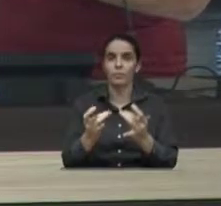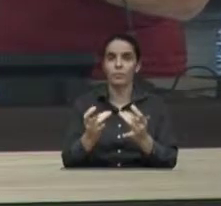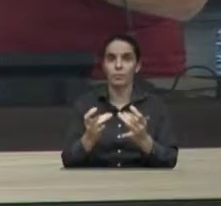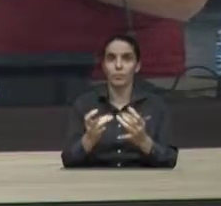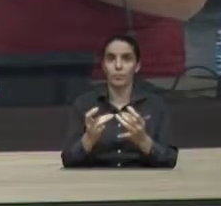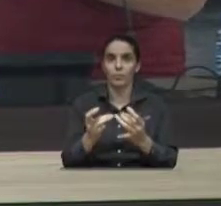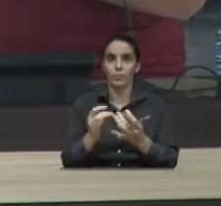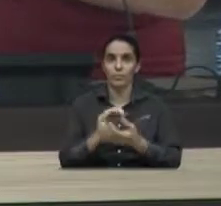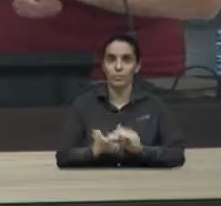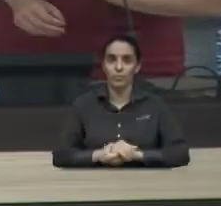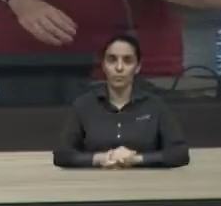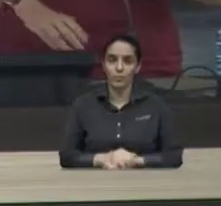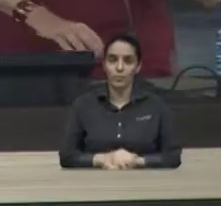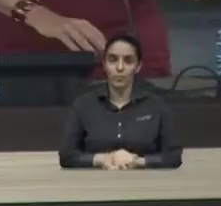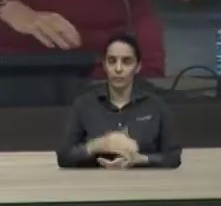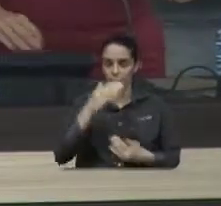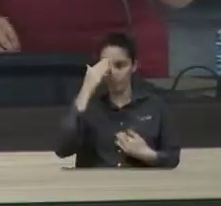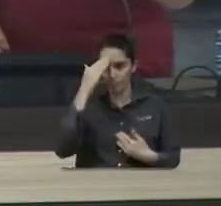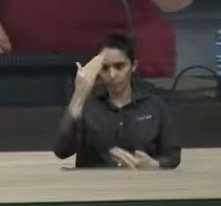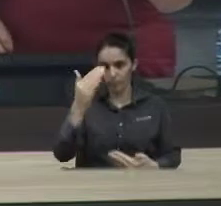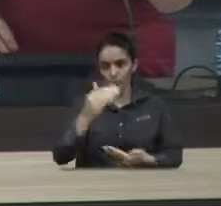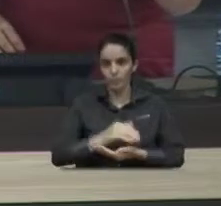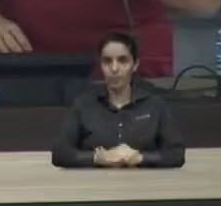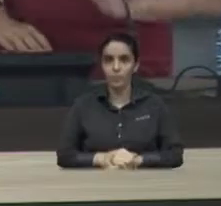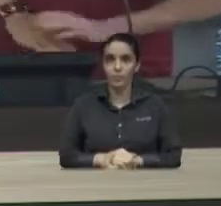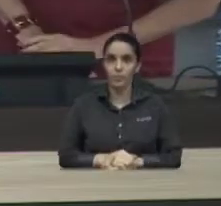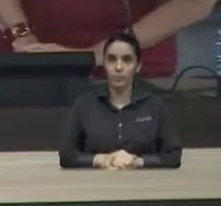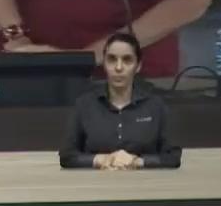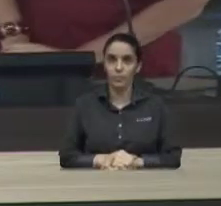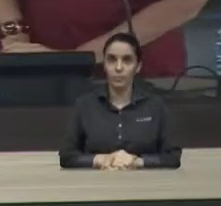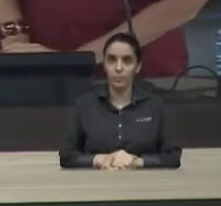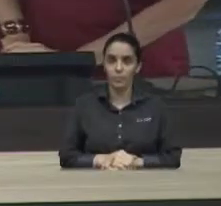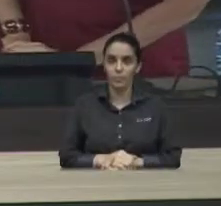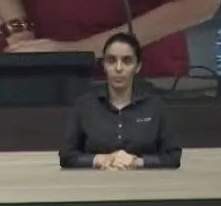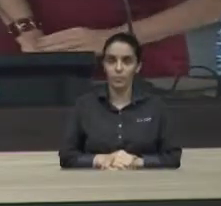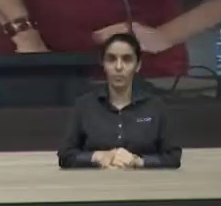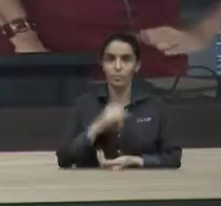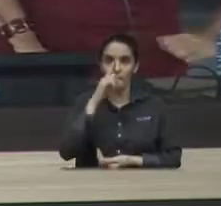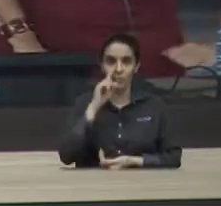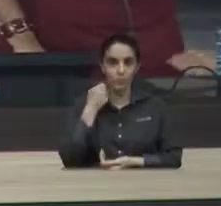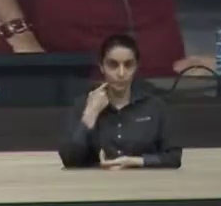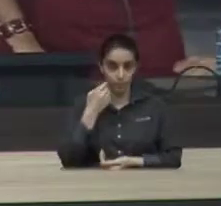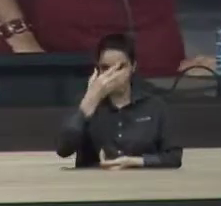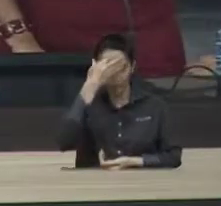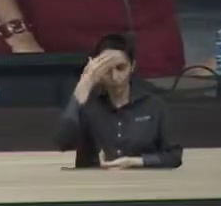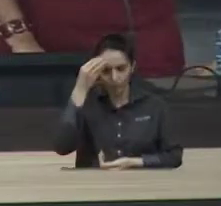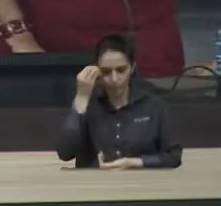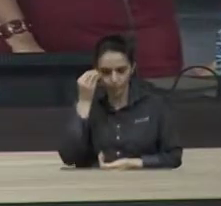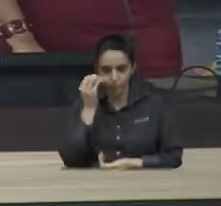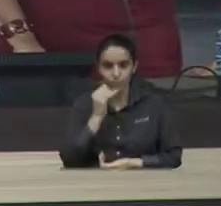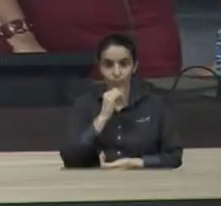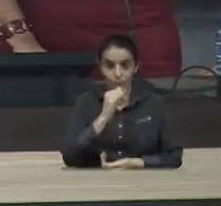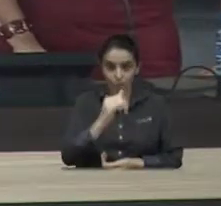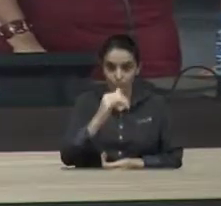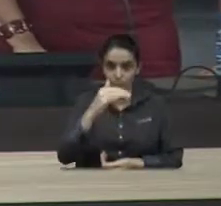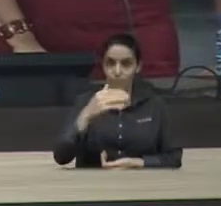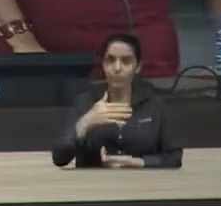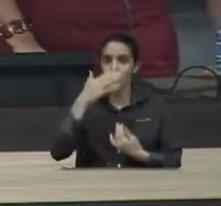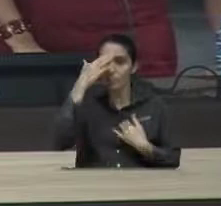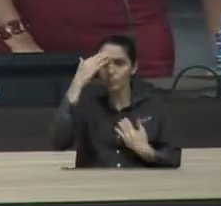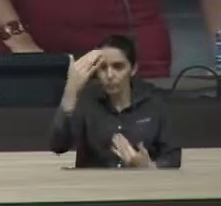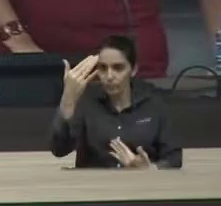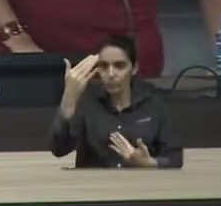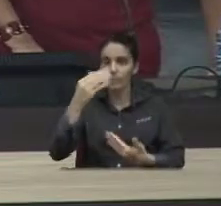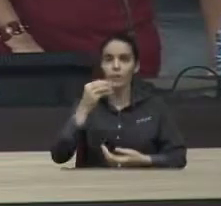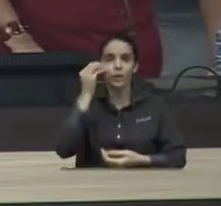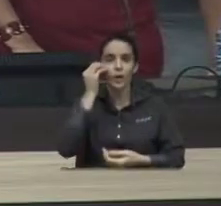facetas que esse assunto traz. Muito obrigada. Dá uma parte. Pois não, vereador. Eu esqueci de falar, mas obrigado pela oportunidade. Uma